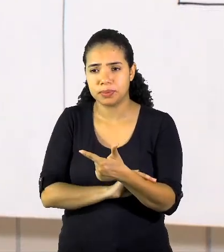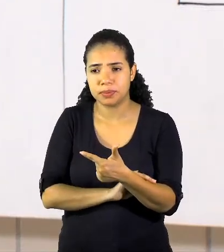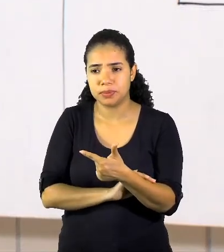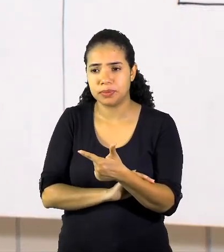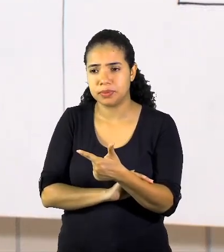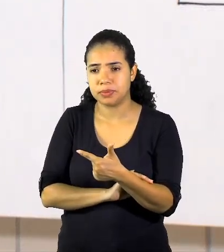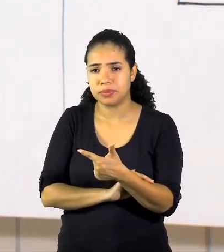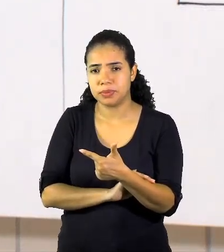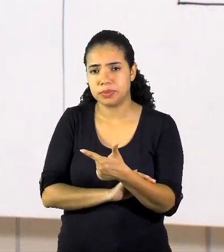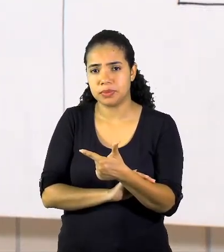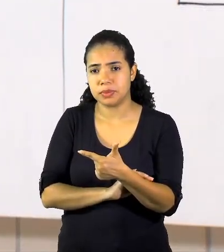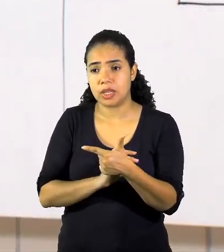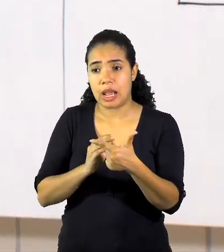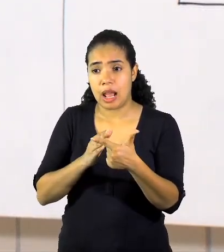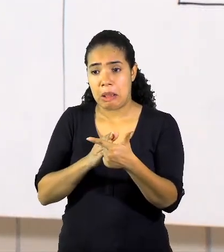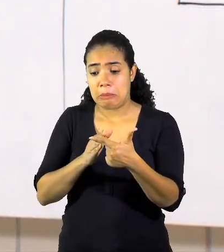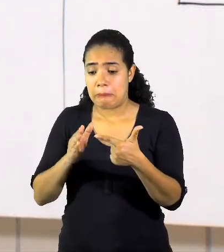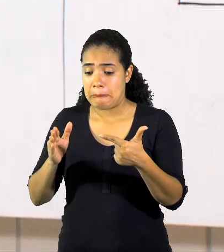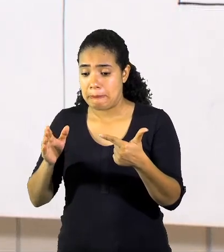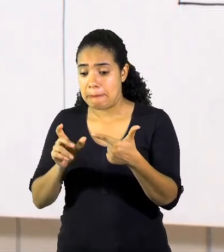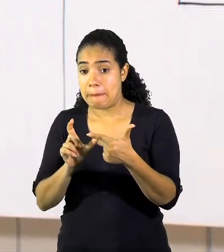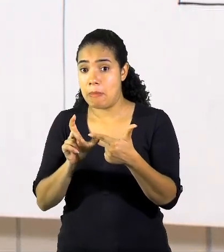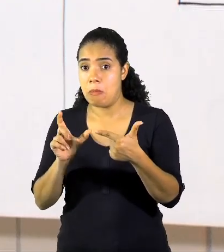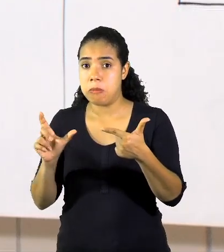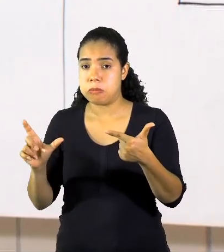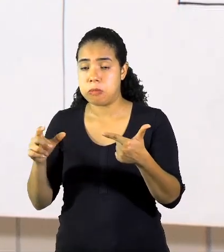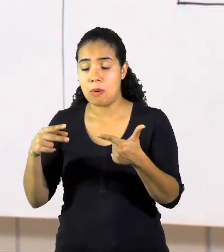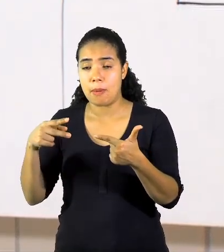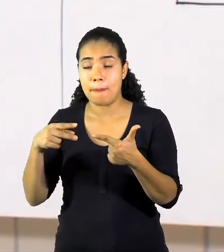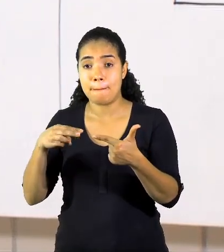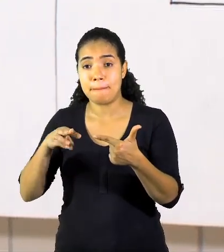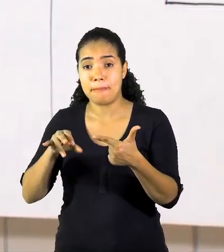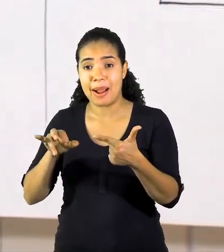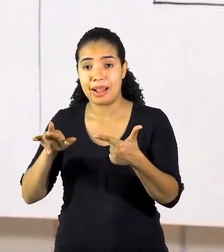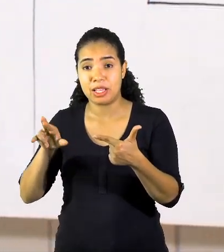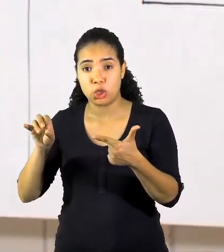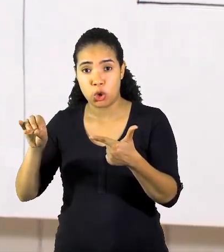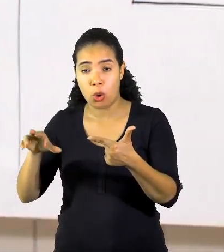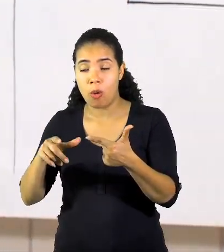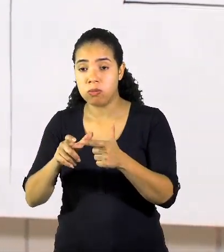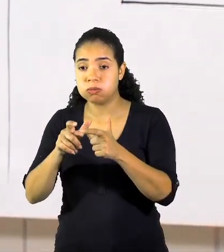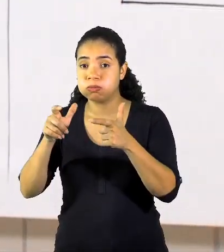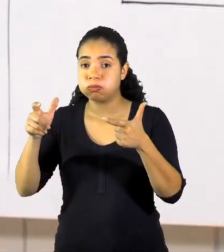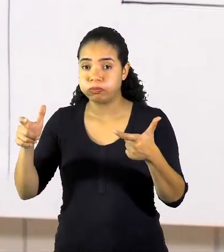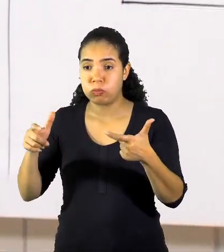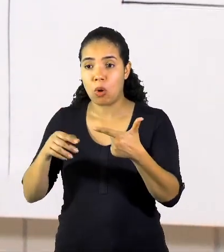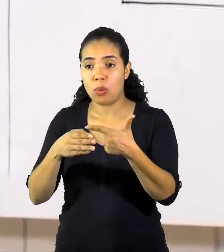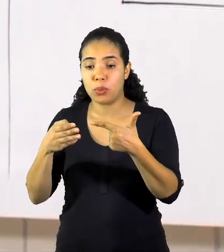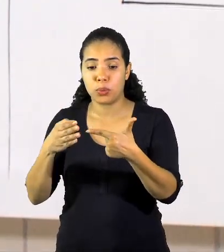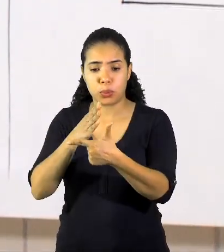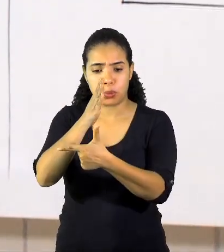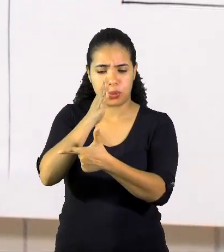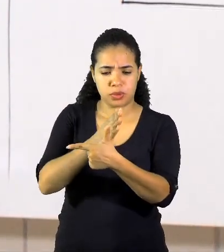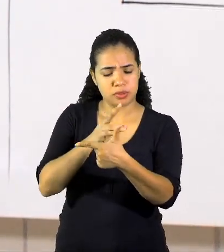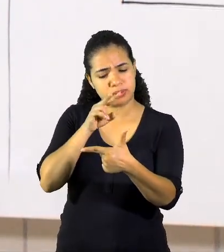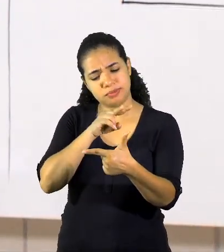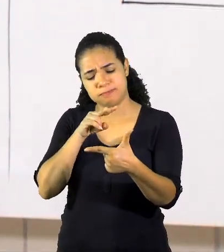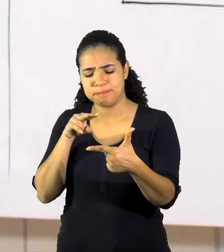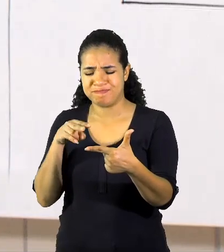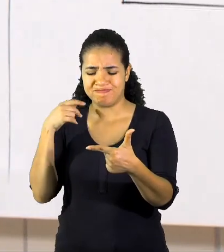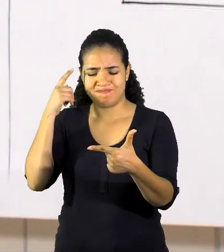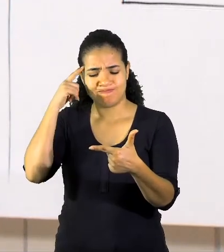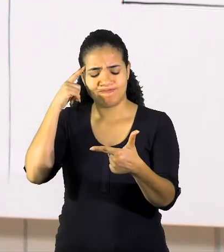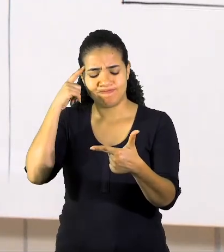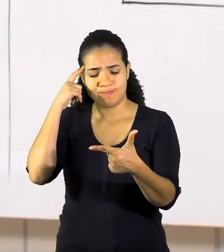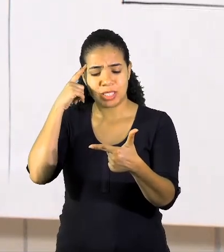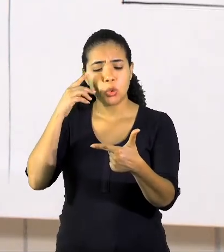Num desenho, pode ser que eu não consiga identificar qual desses três lados é o maior só visualmente.